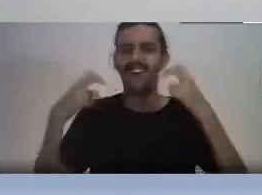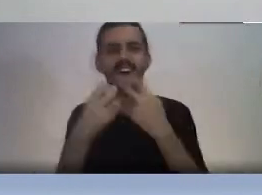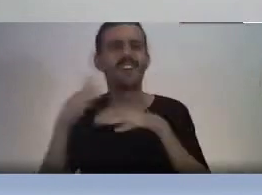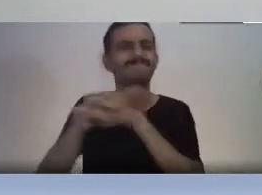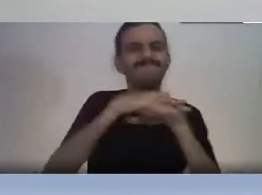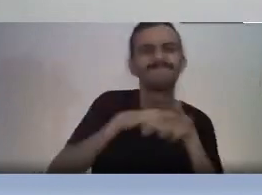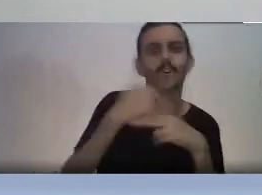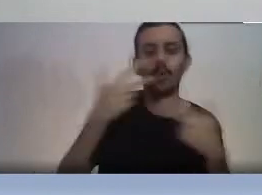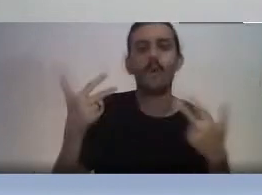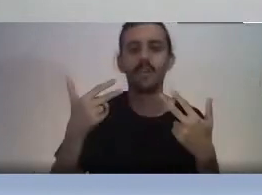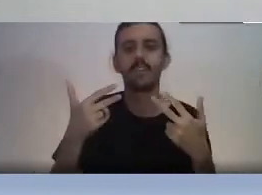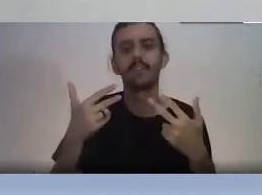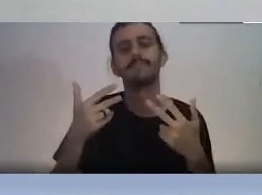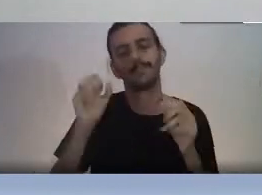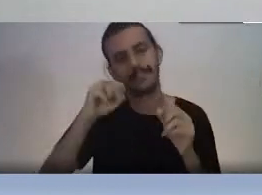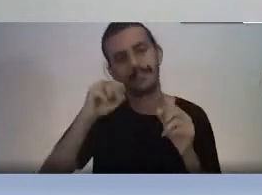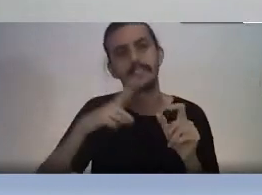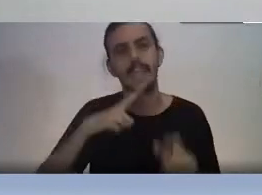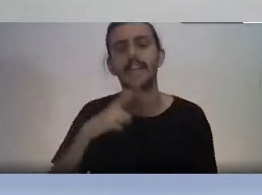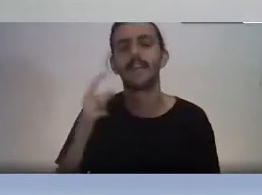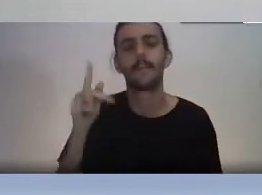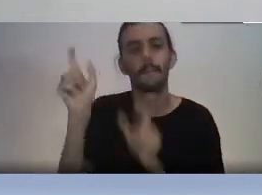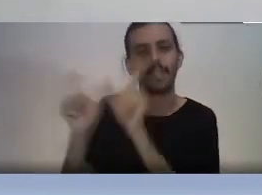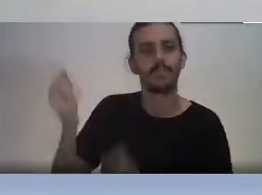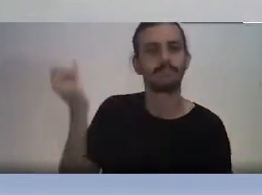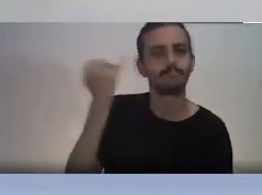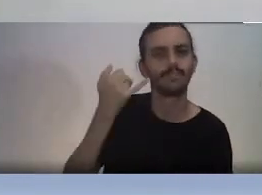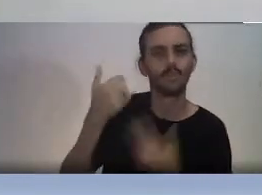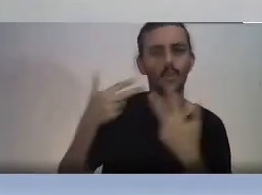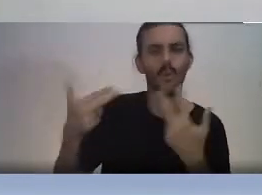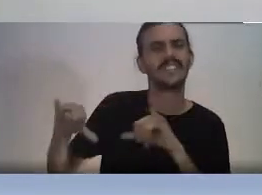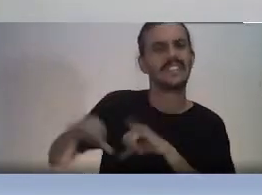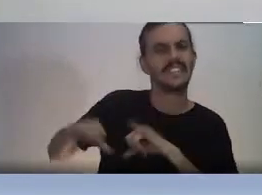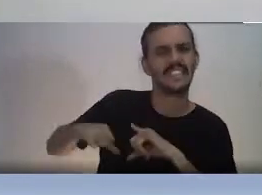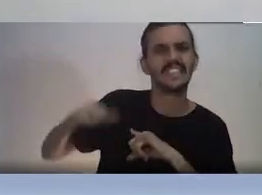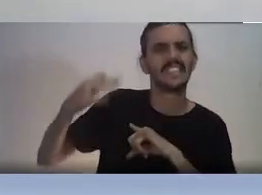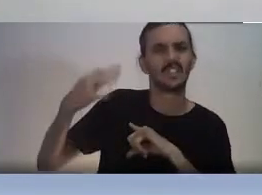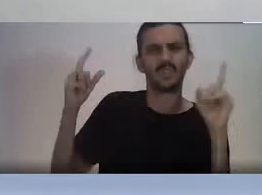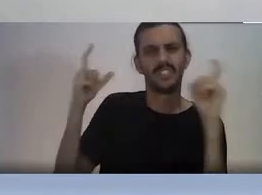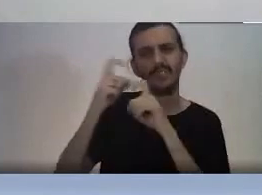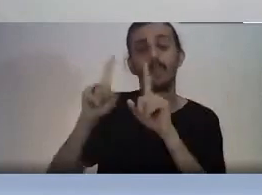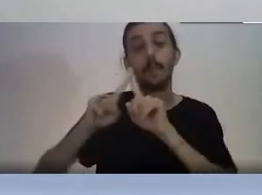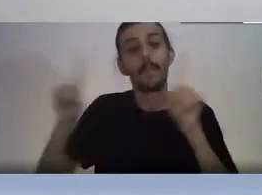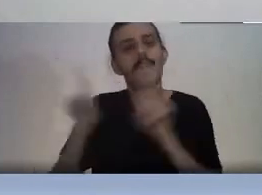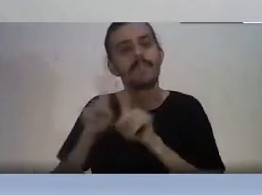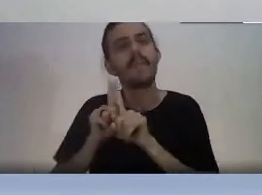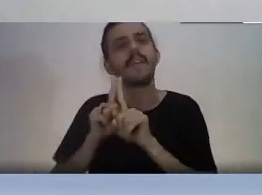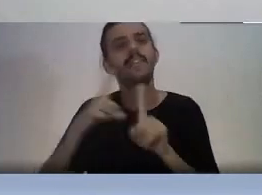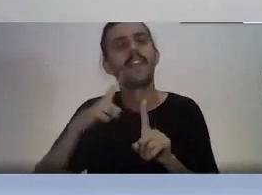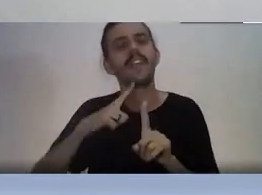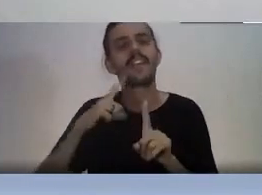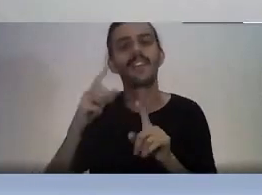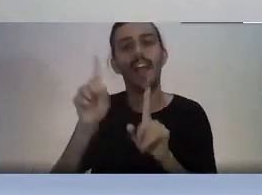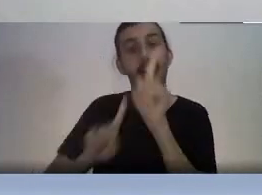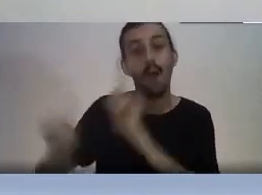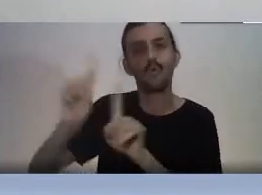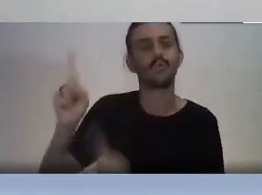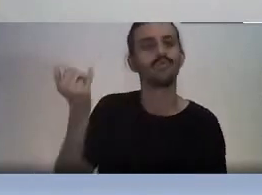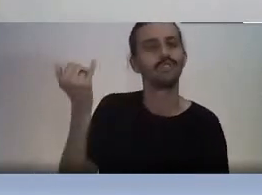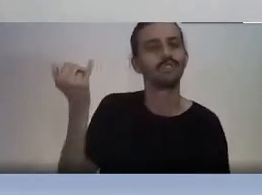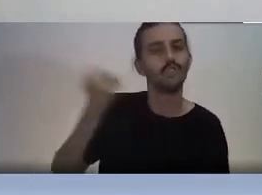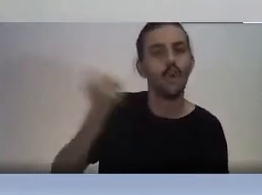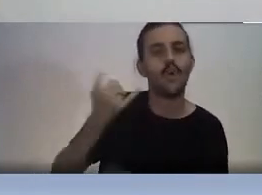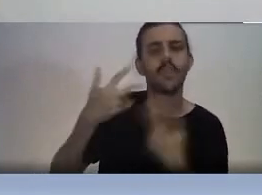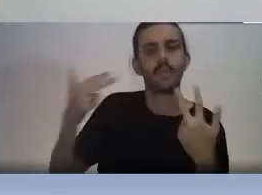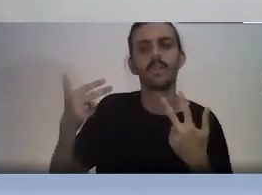ouvimos também histórias da incrível capacidade do ser humano de se superar e de construir uma vida digna e que vale a